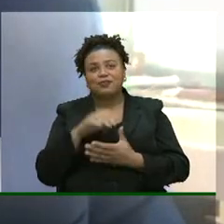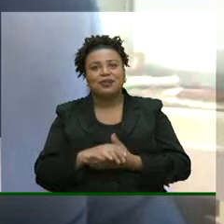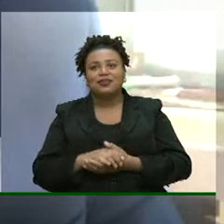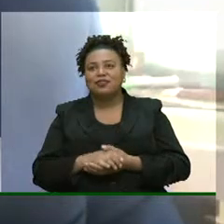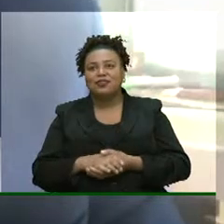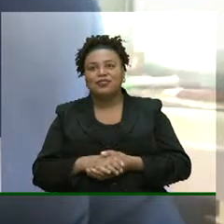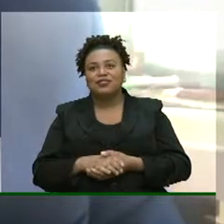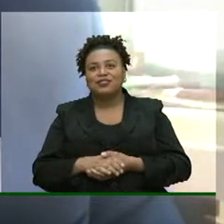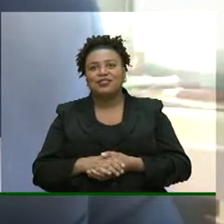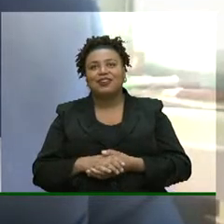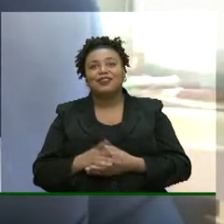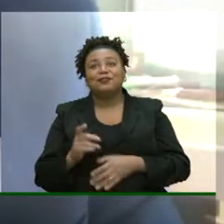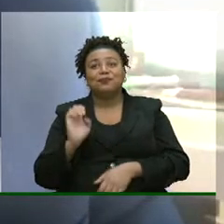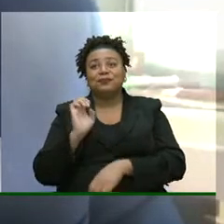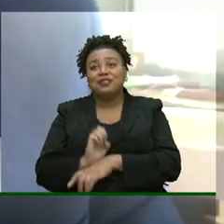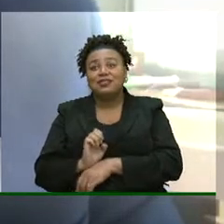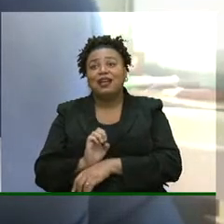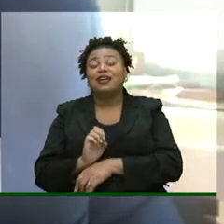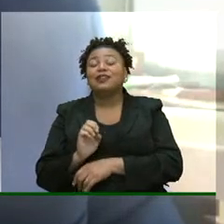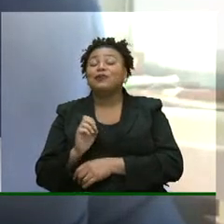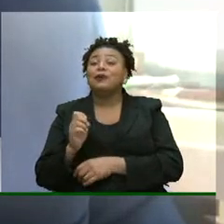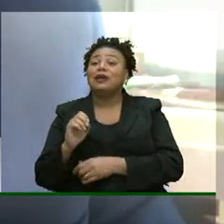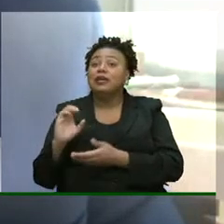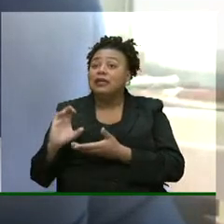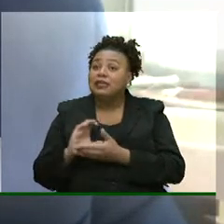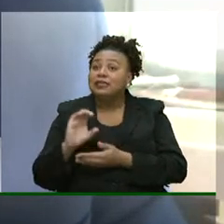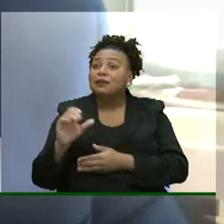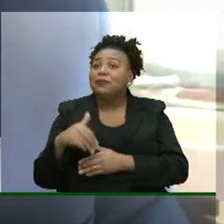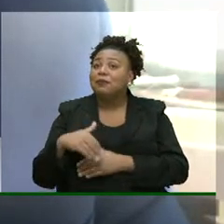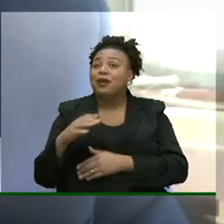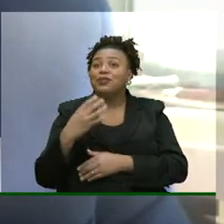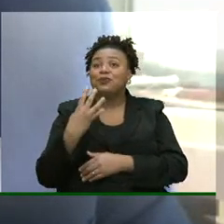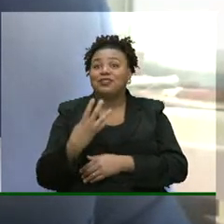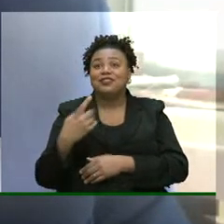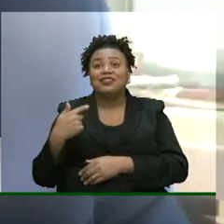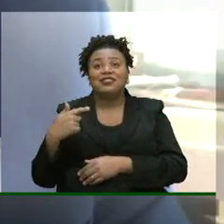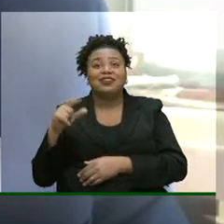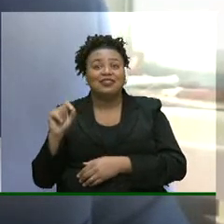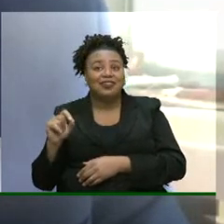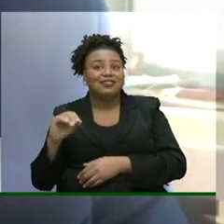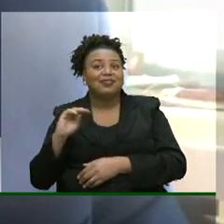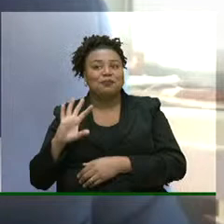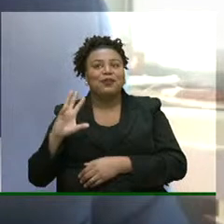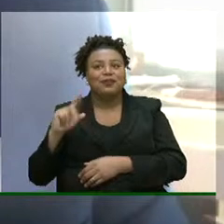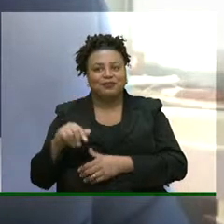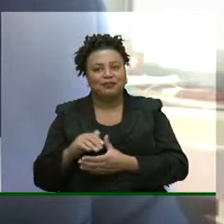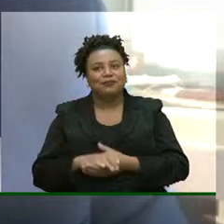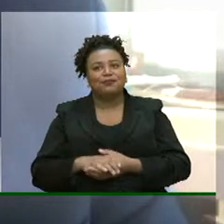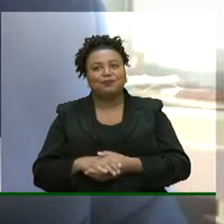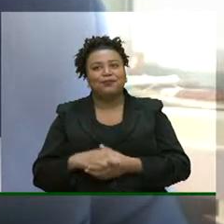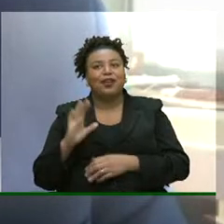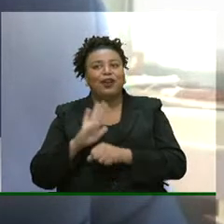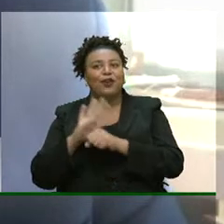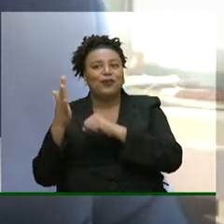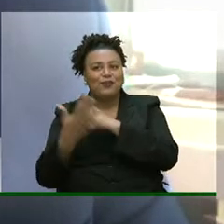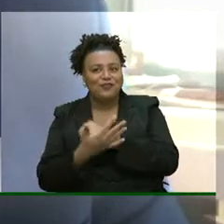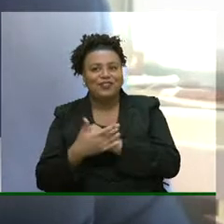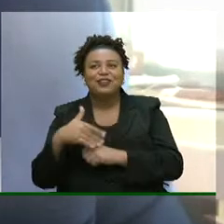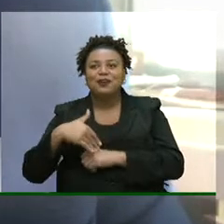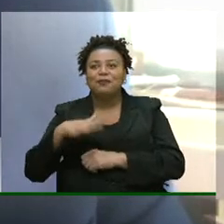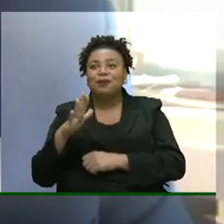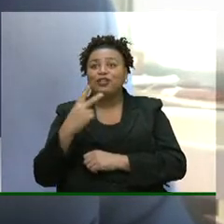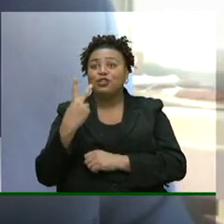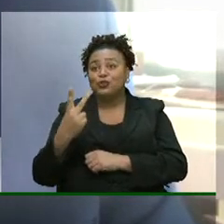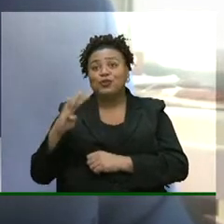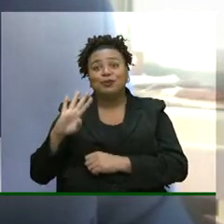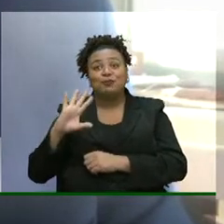o nosso Estado recebeu mais de 487 milhões na questão do Covid, mais de 2 bilhões